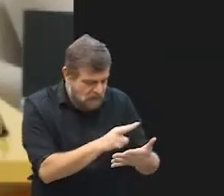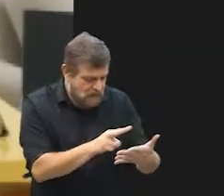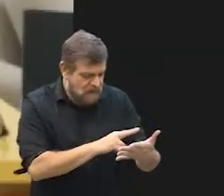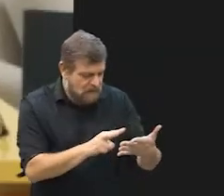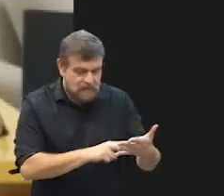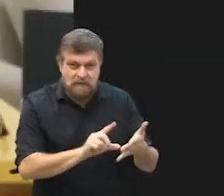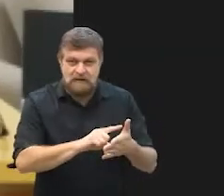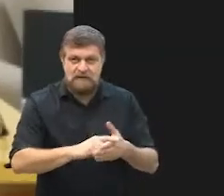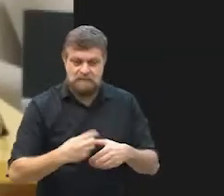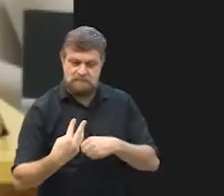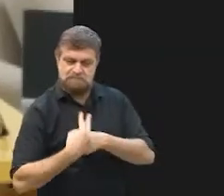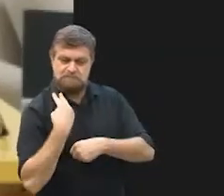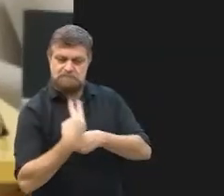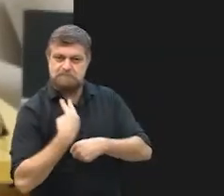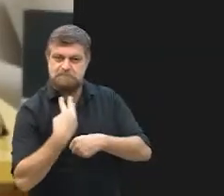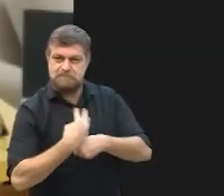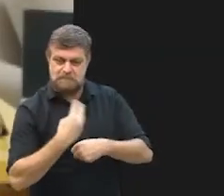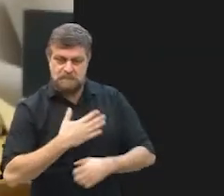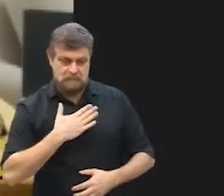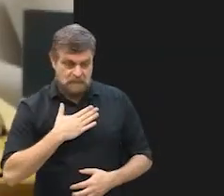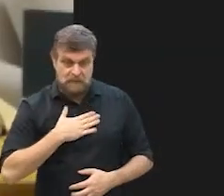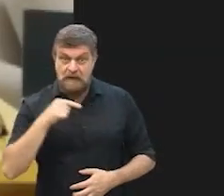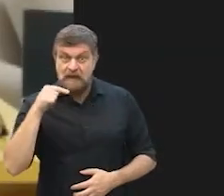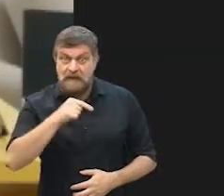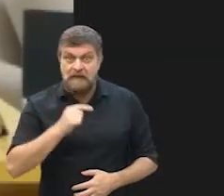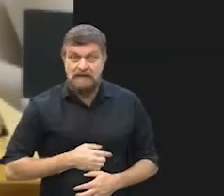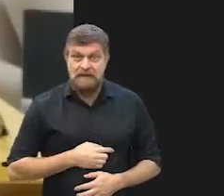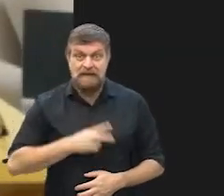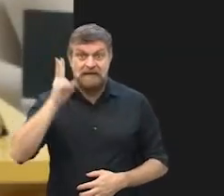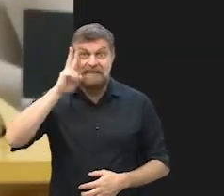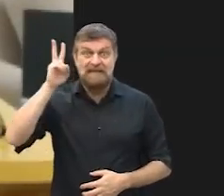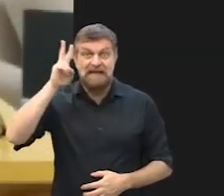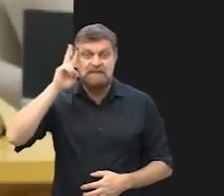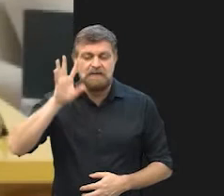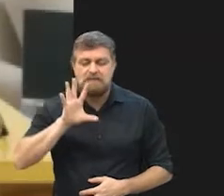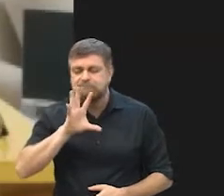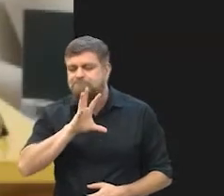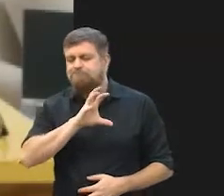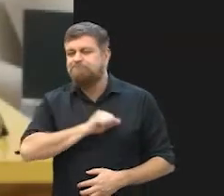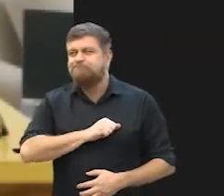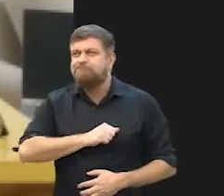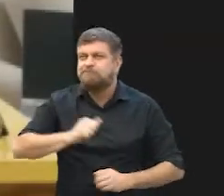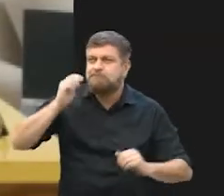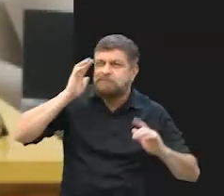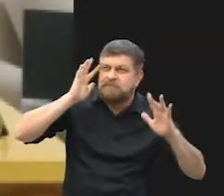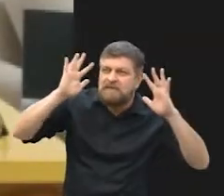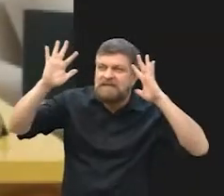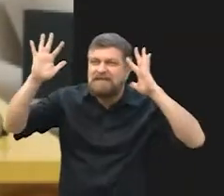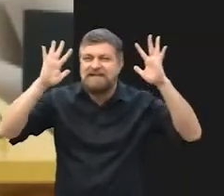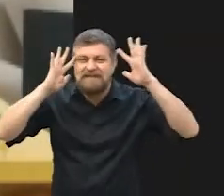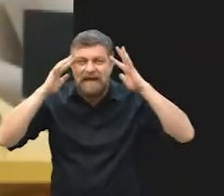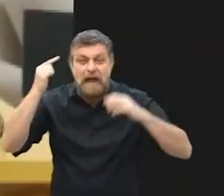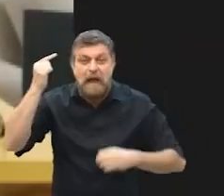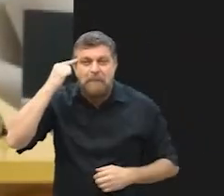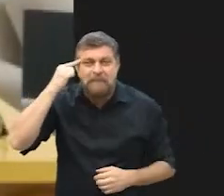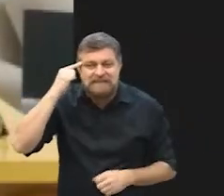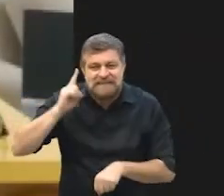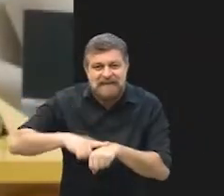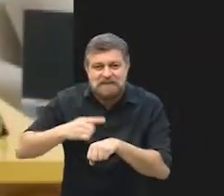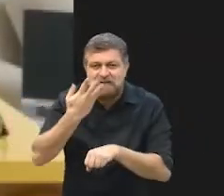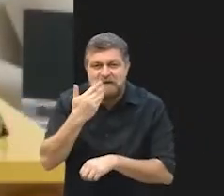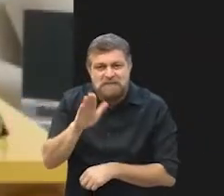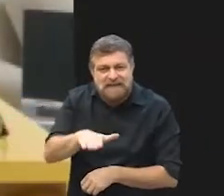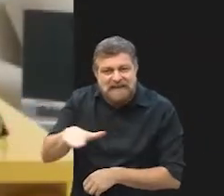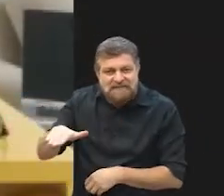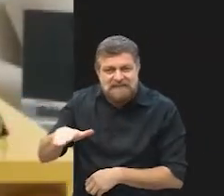mandaram mensagens informando que gostaram muito da história, que conseguiram viajar, de voltarem à infância, que eles gostaram do